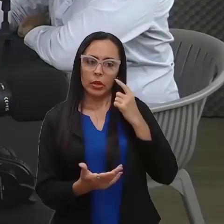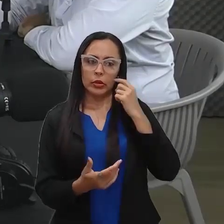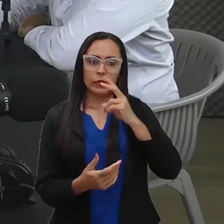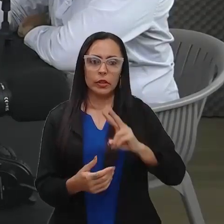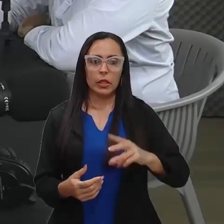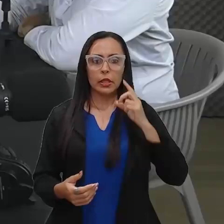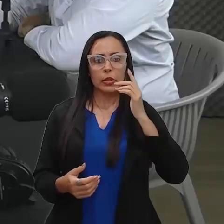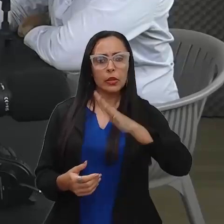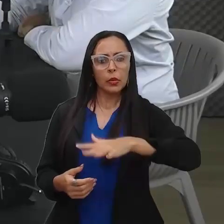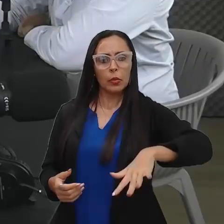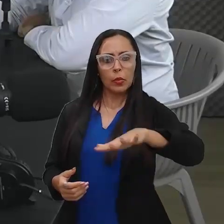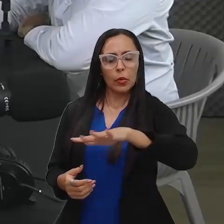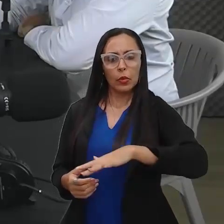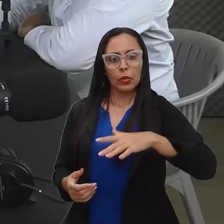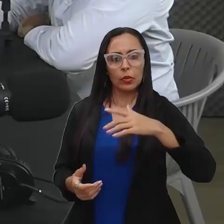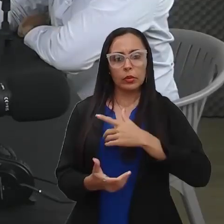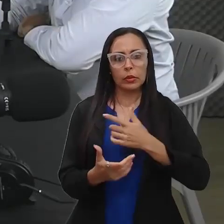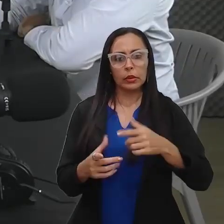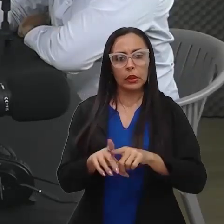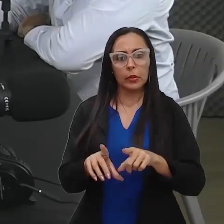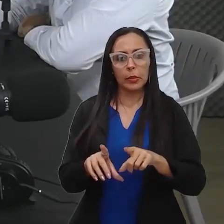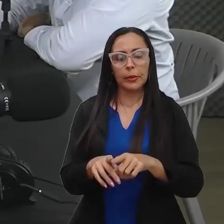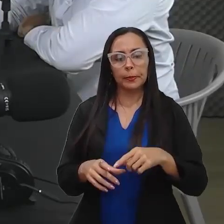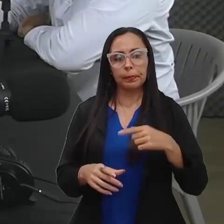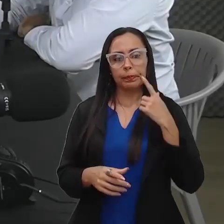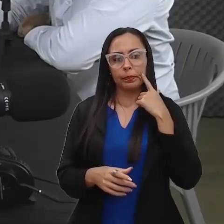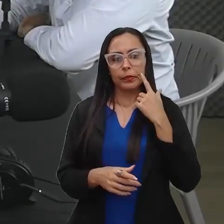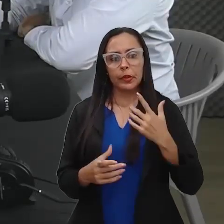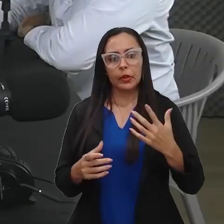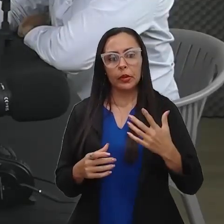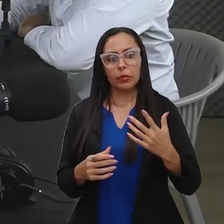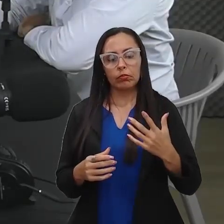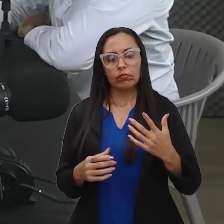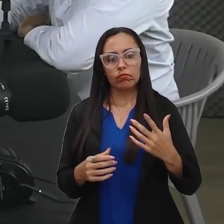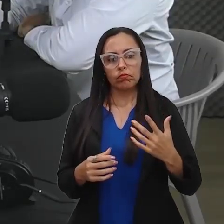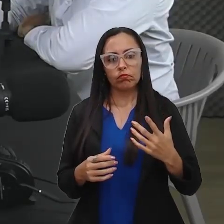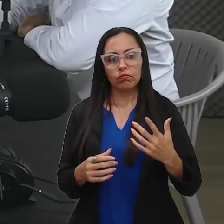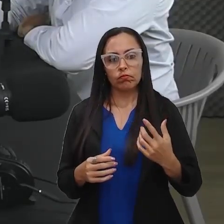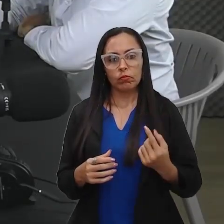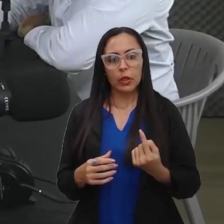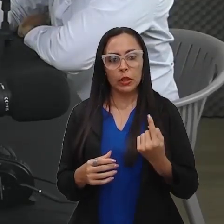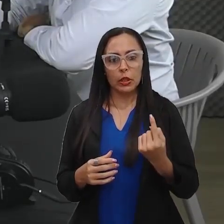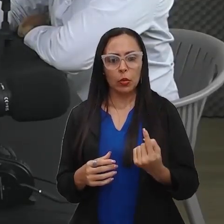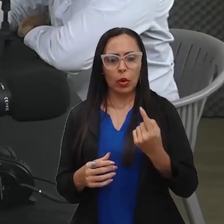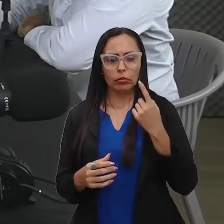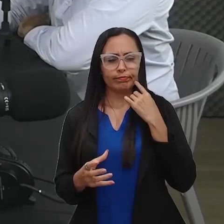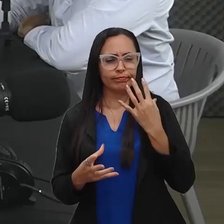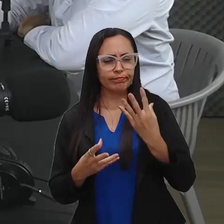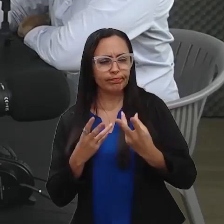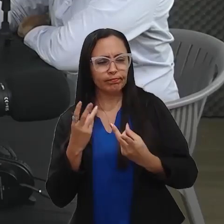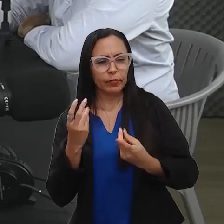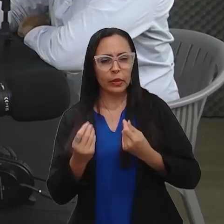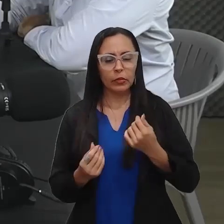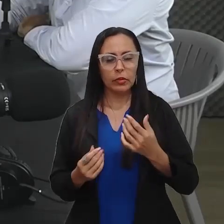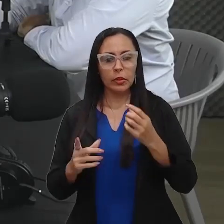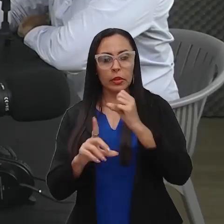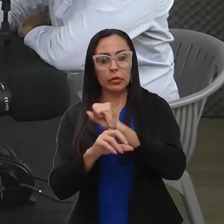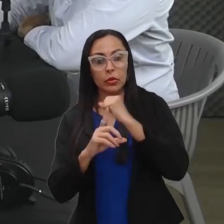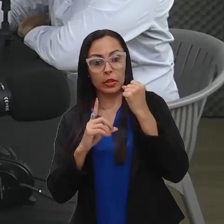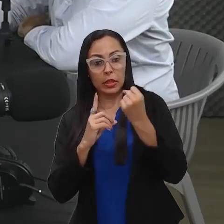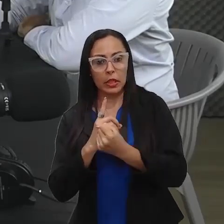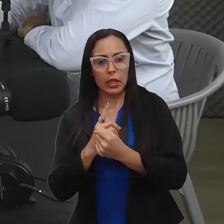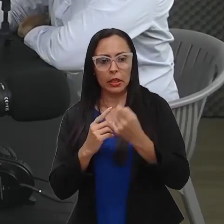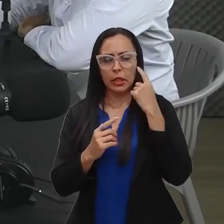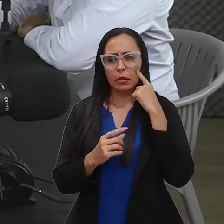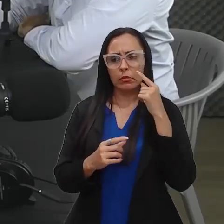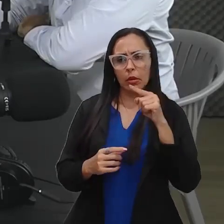campo da comunidade, está no campo, né, de uma minúcia da sociedade, né, que está tão